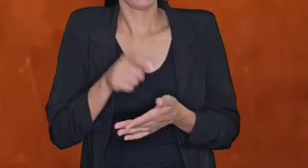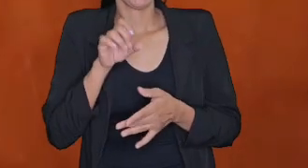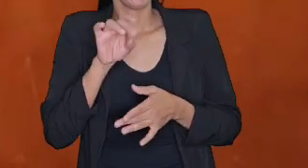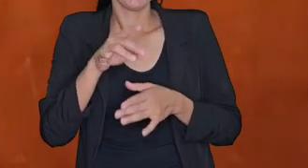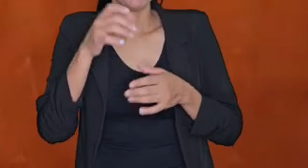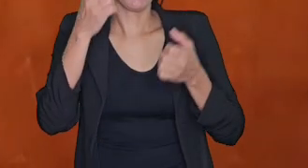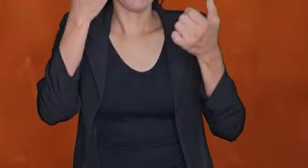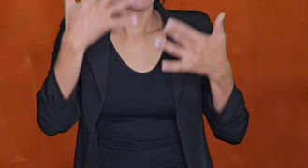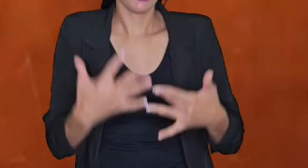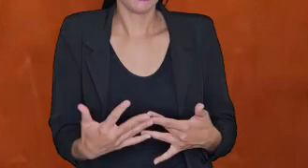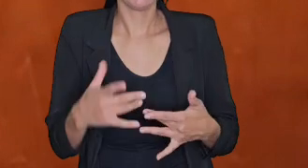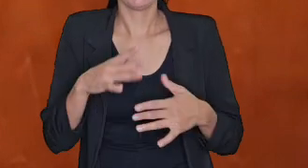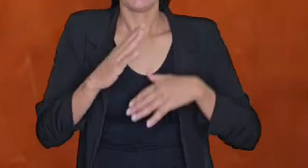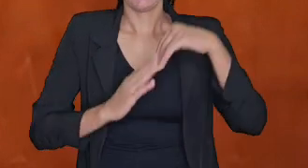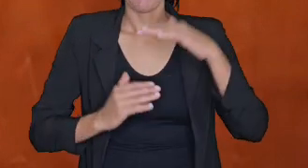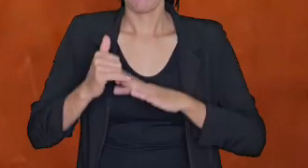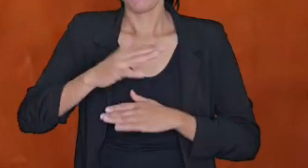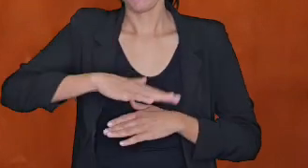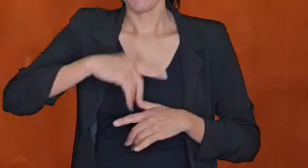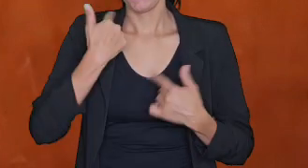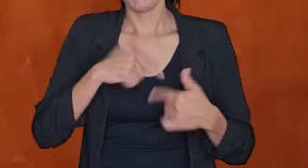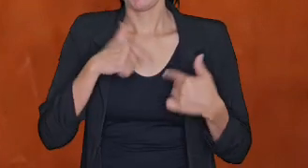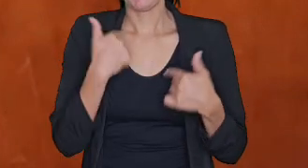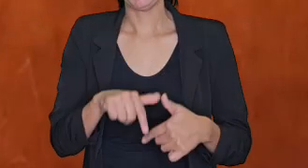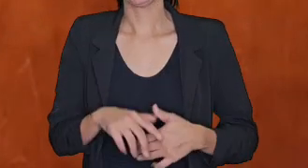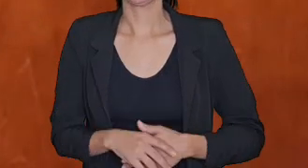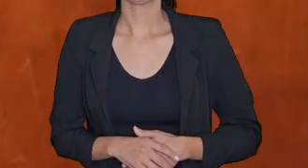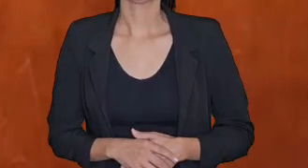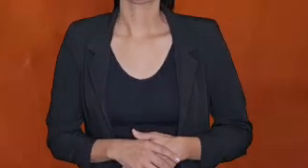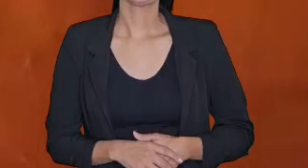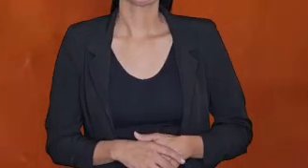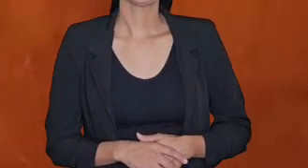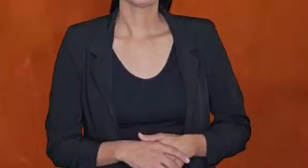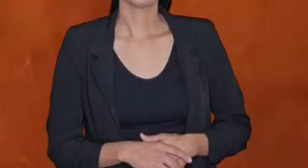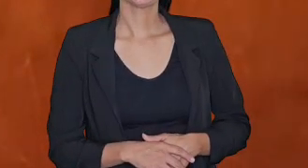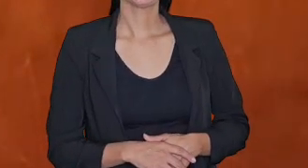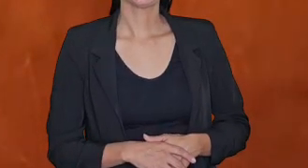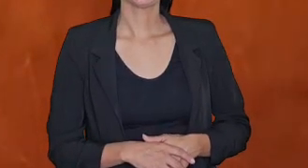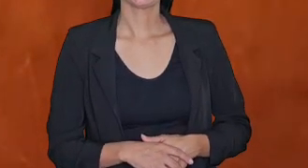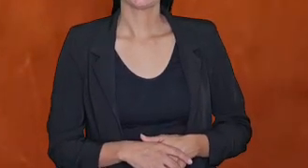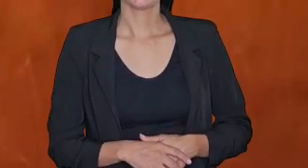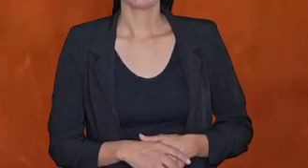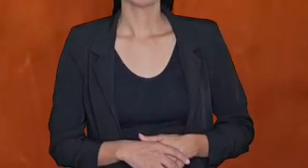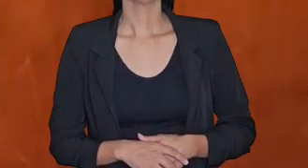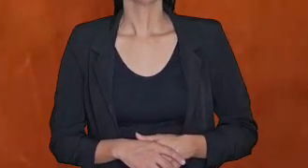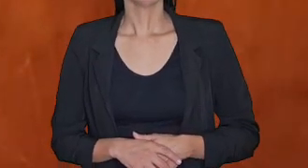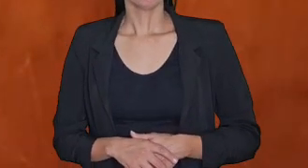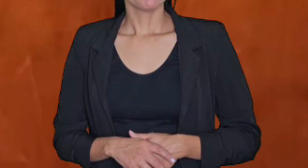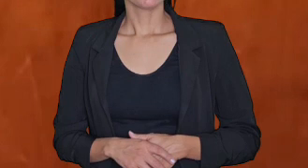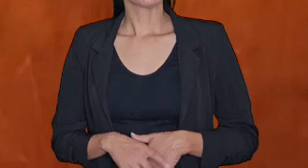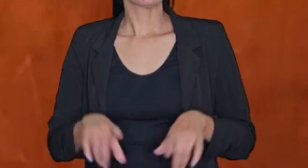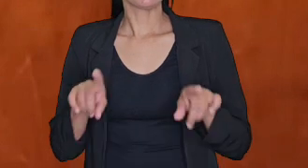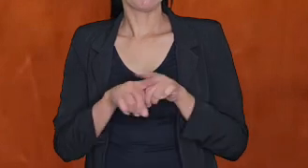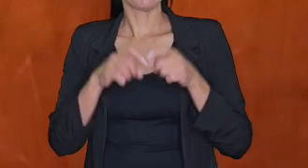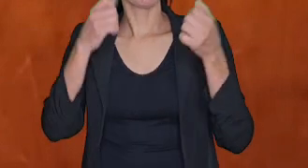acabam devolvendo por essa exigência. Só para esclarecer essa questão prática. Isso.